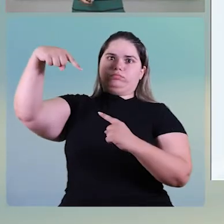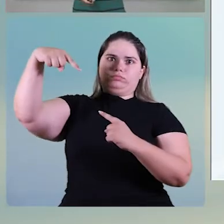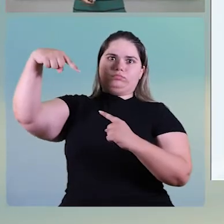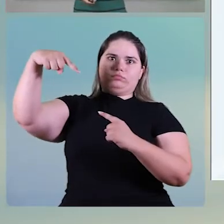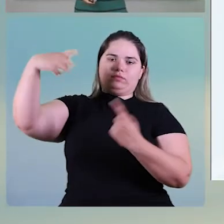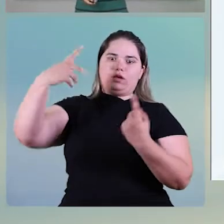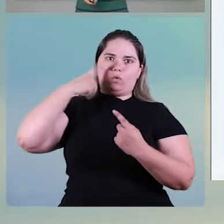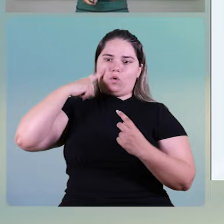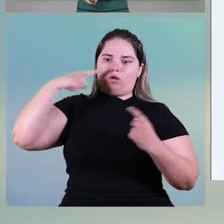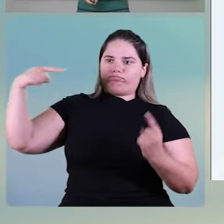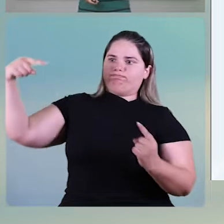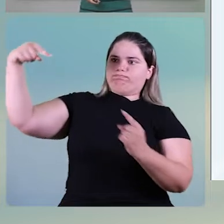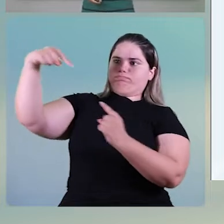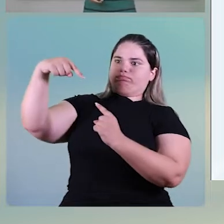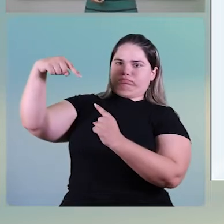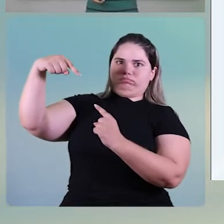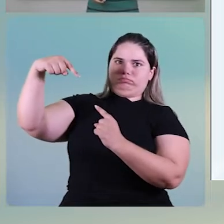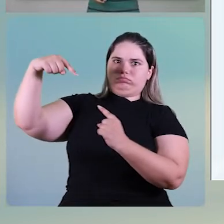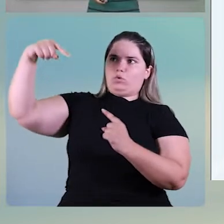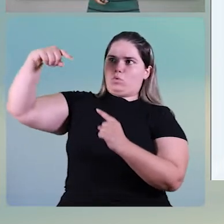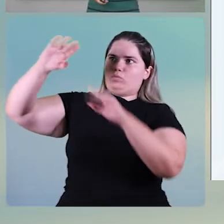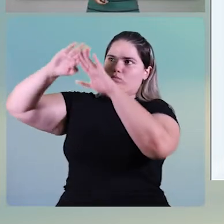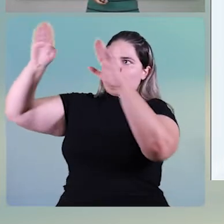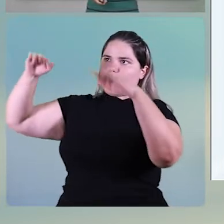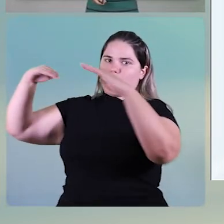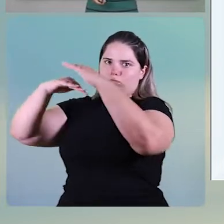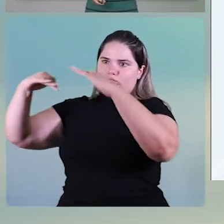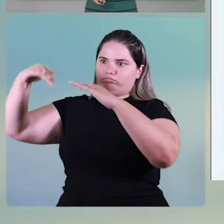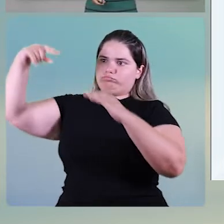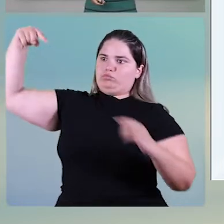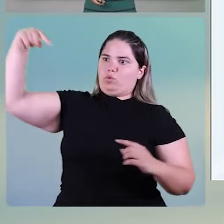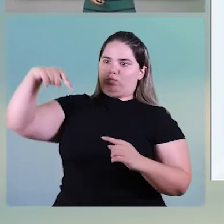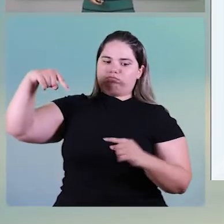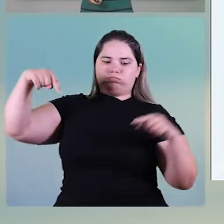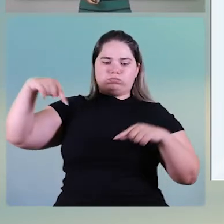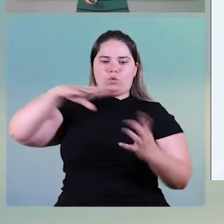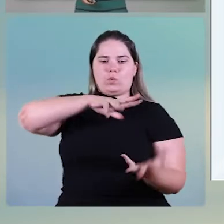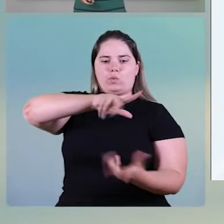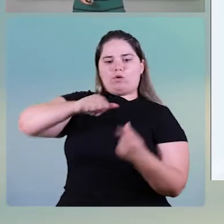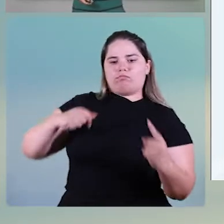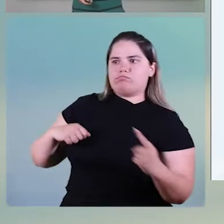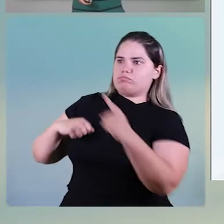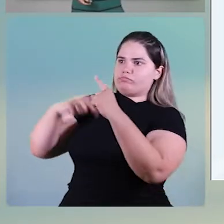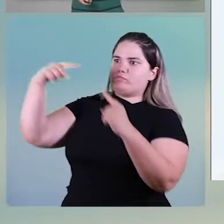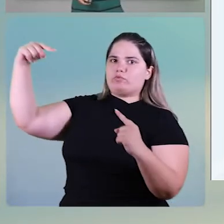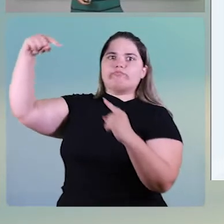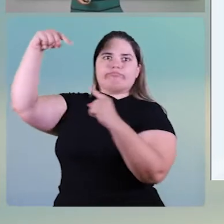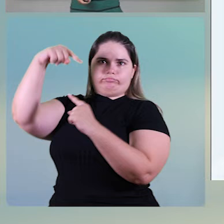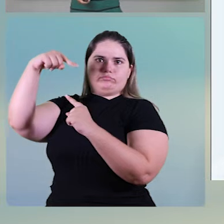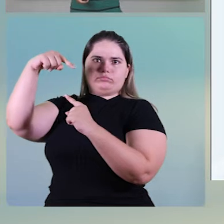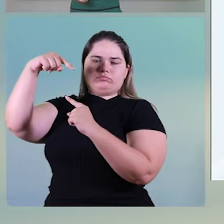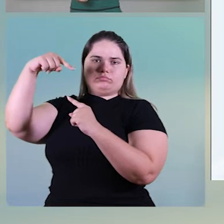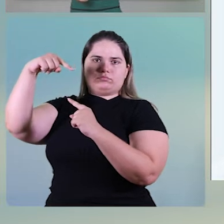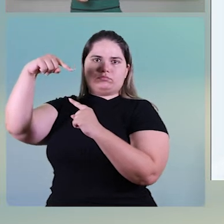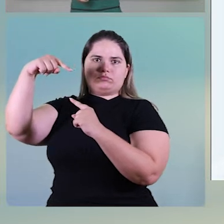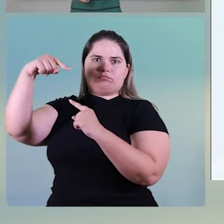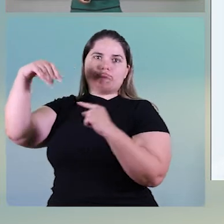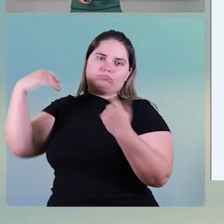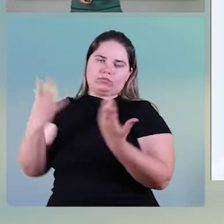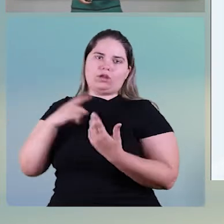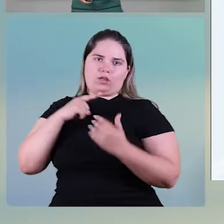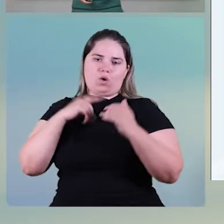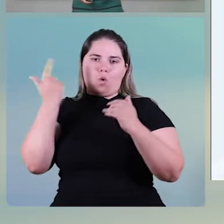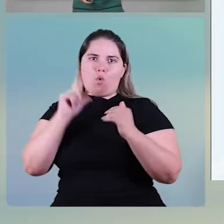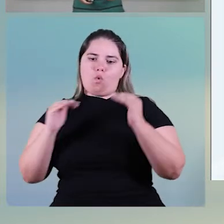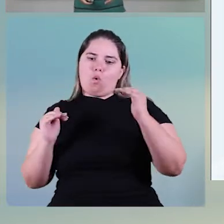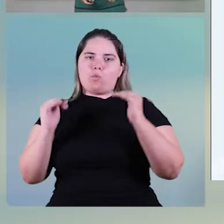outra atua na caixa que está sobre a superfície do planeta. Suponha que você queira colocar essa caixa em cima de uma